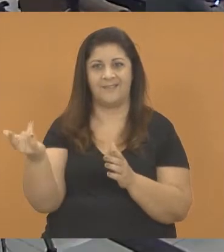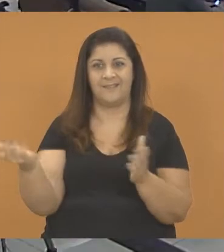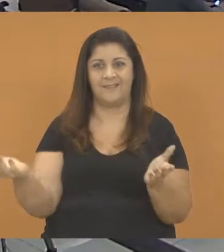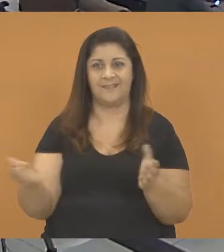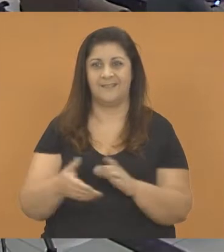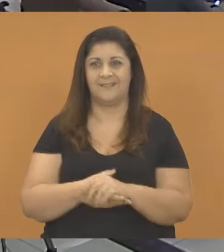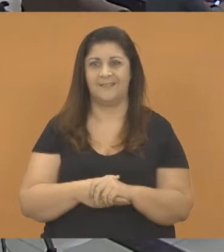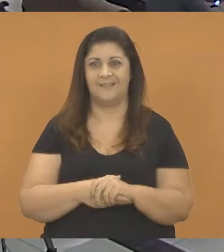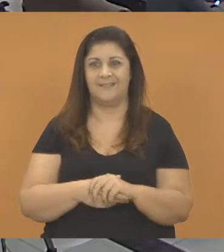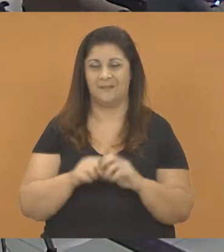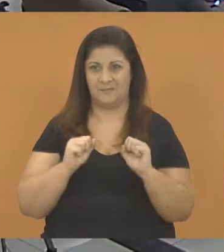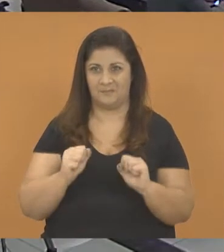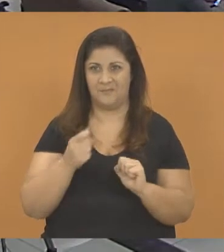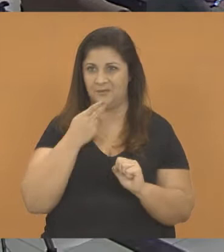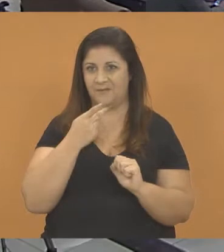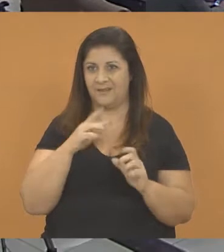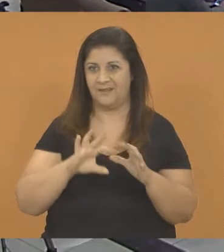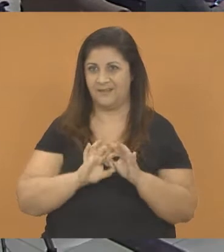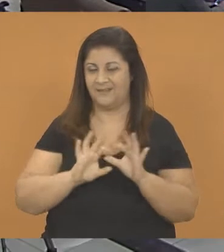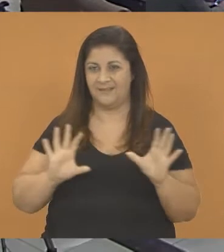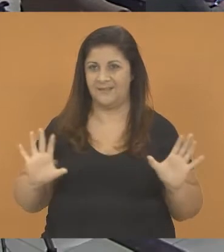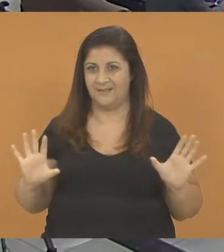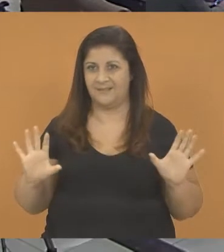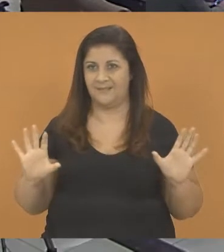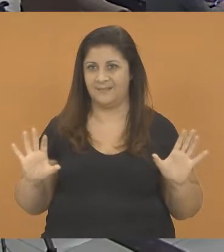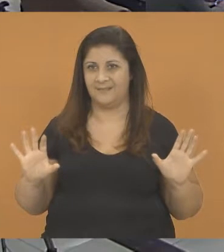posso deixar após ficar